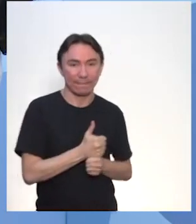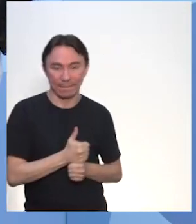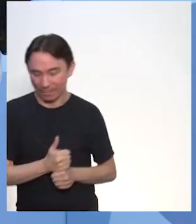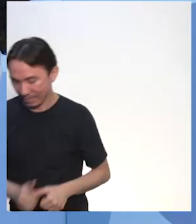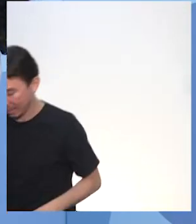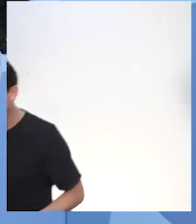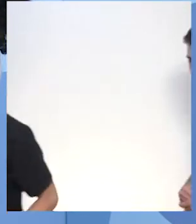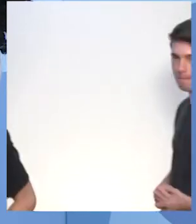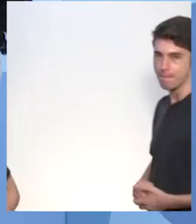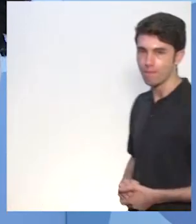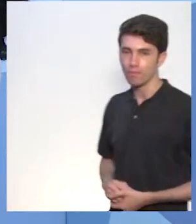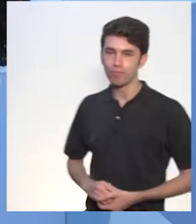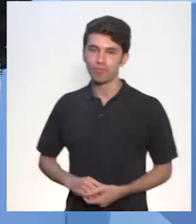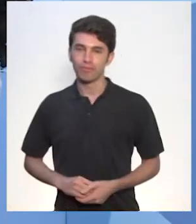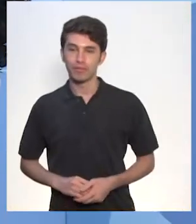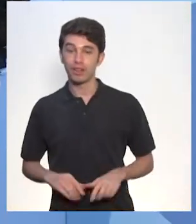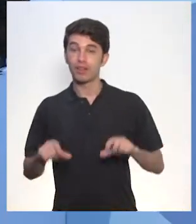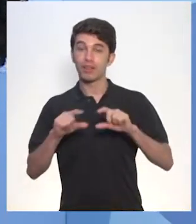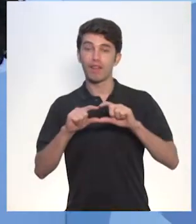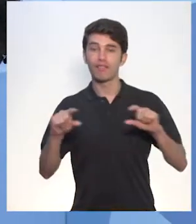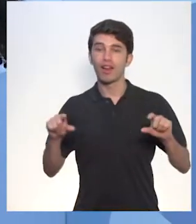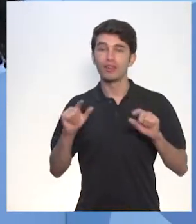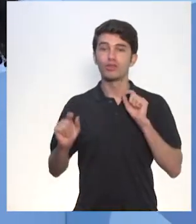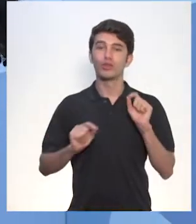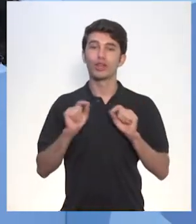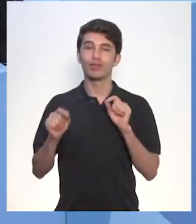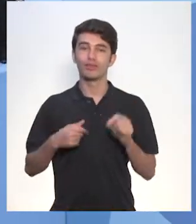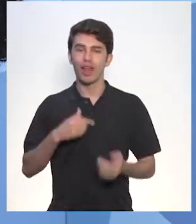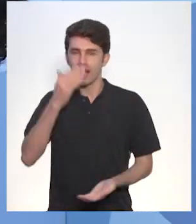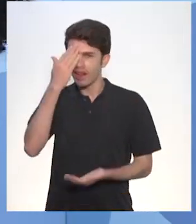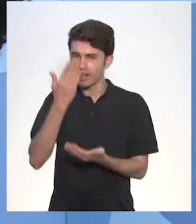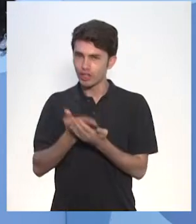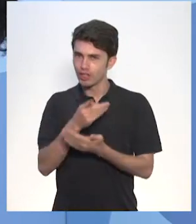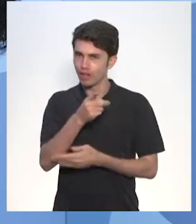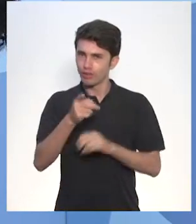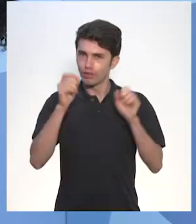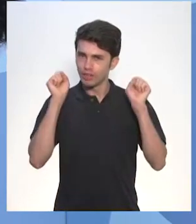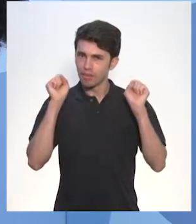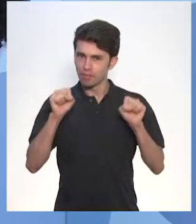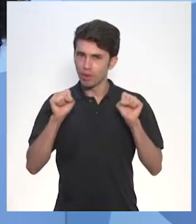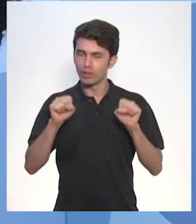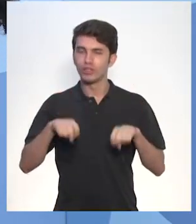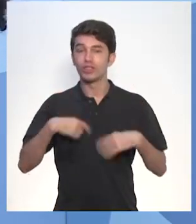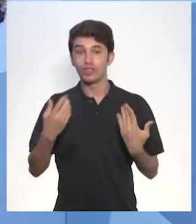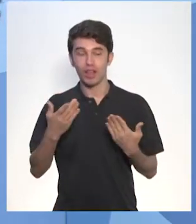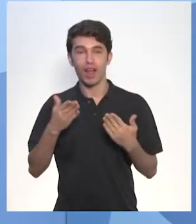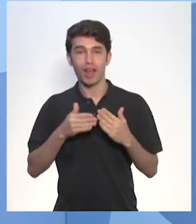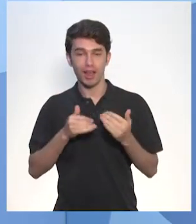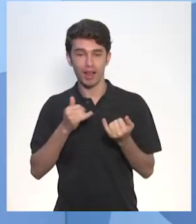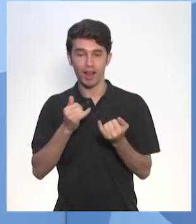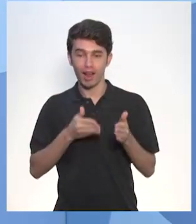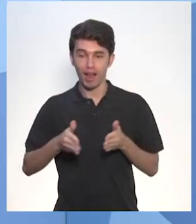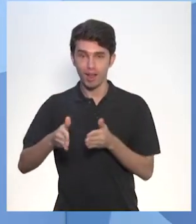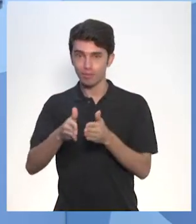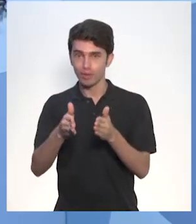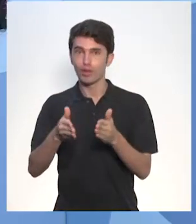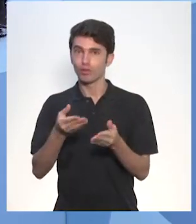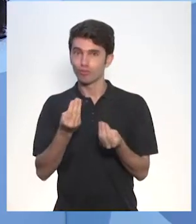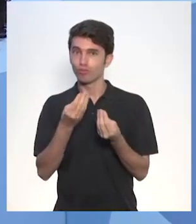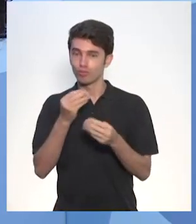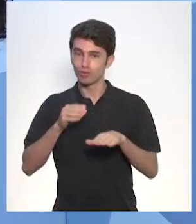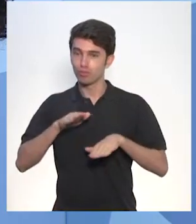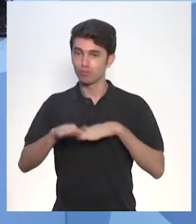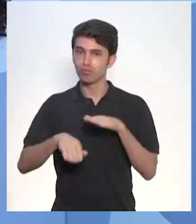O que diz a sua frase, Duda? Acreditar que você pode já é meio caminho andado. Muito